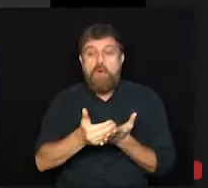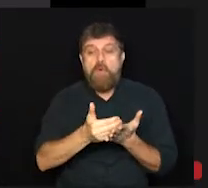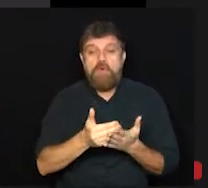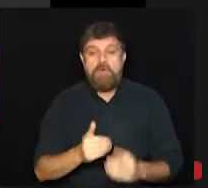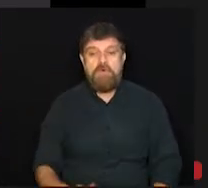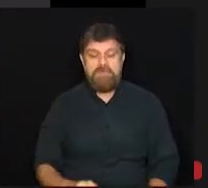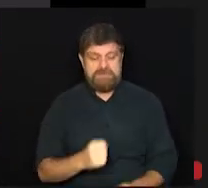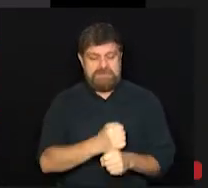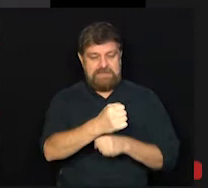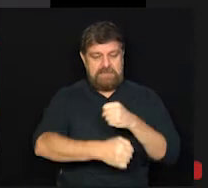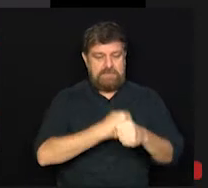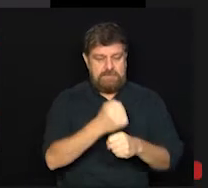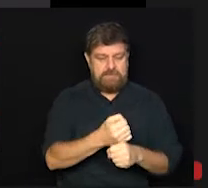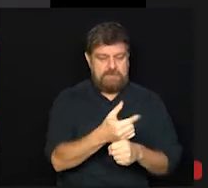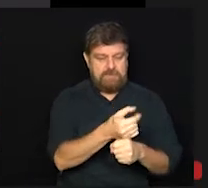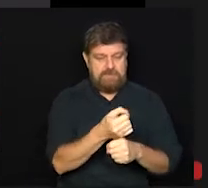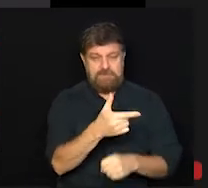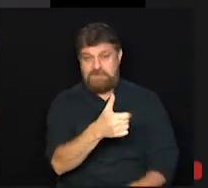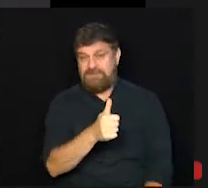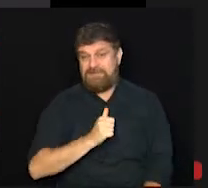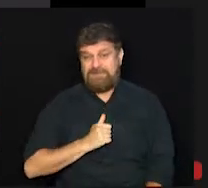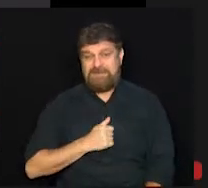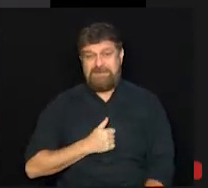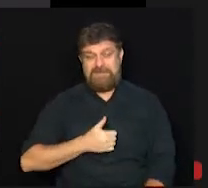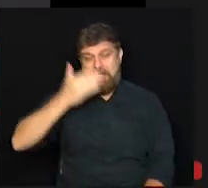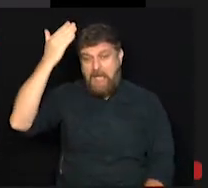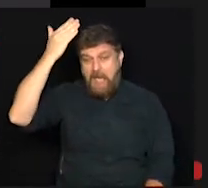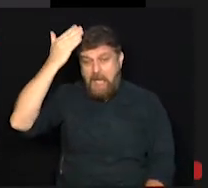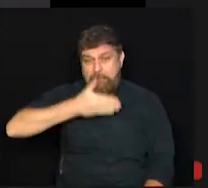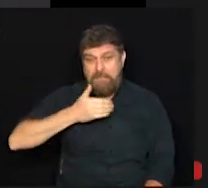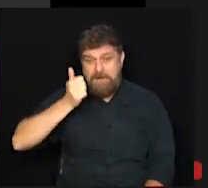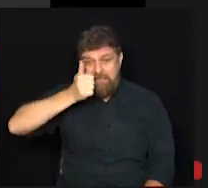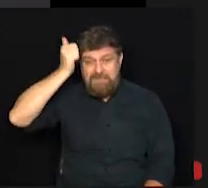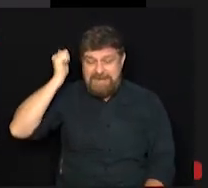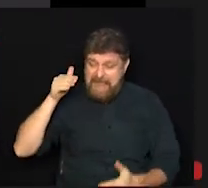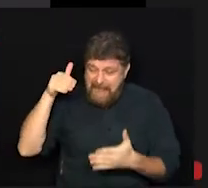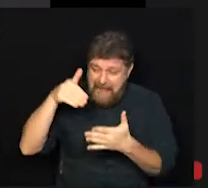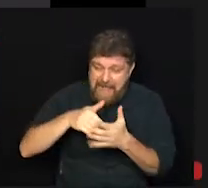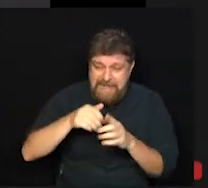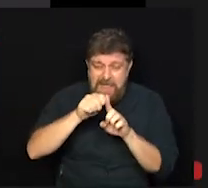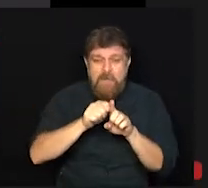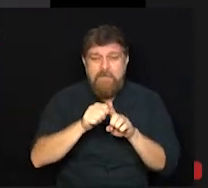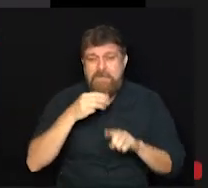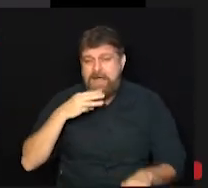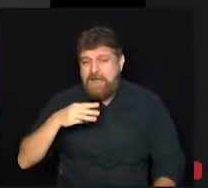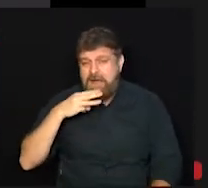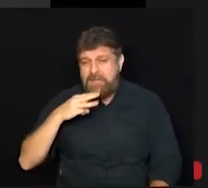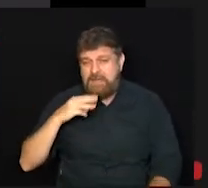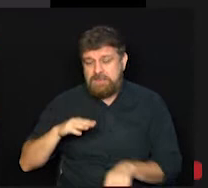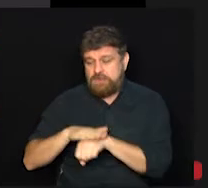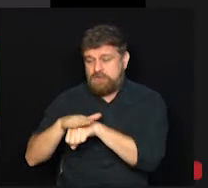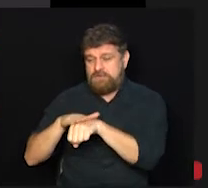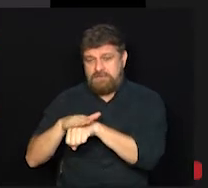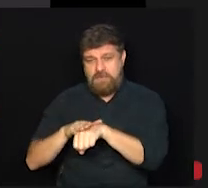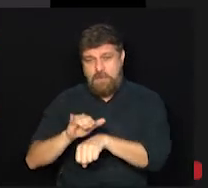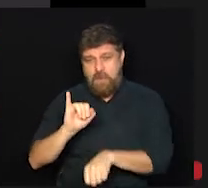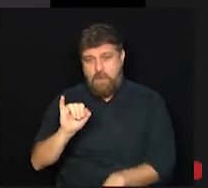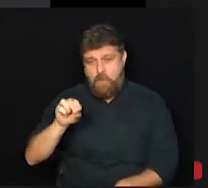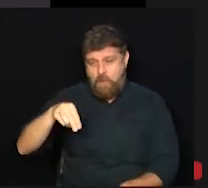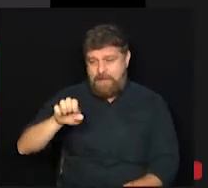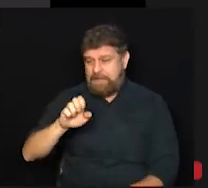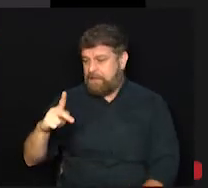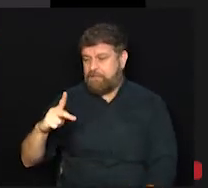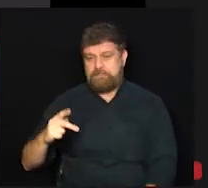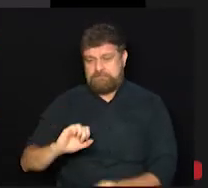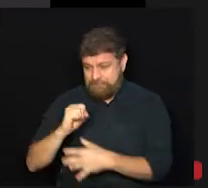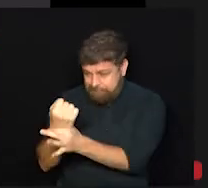em 21, ela precisava ter o resultado do vestibular até o meio de março. E isso a gente conversou com o INEP, e o INEP não garantia.